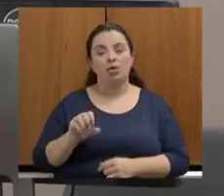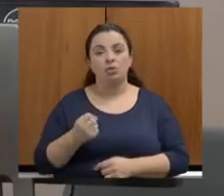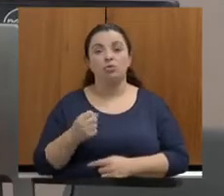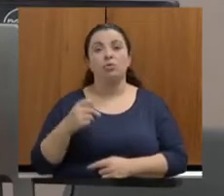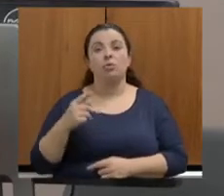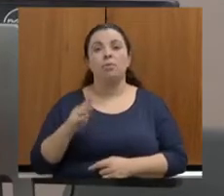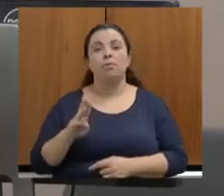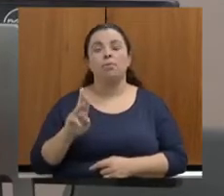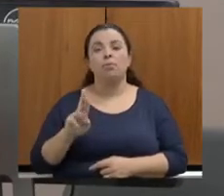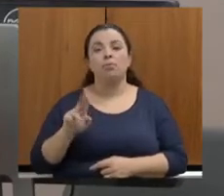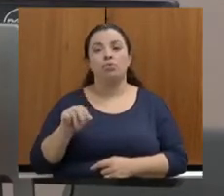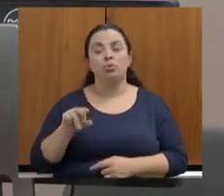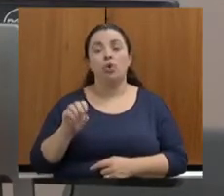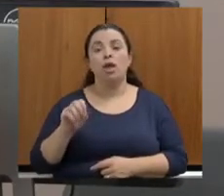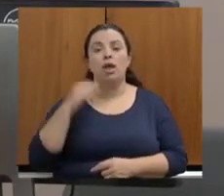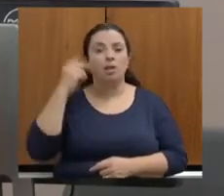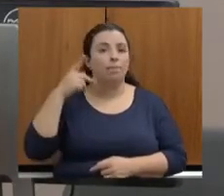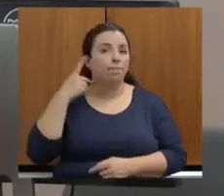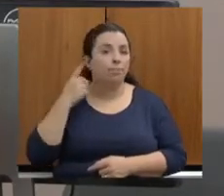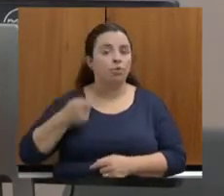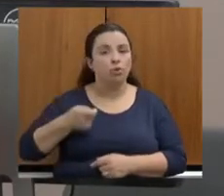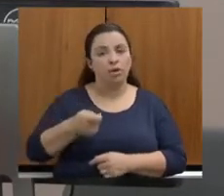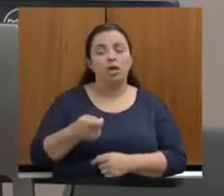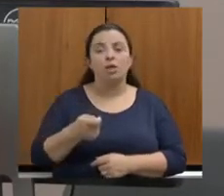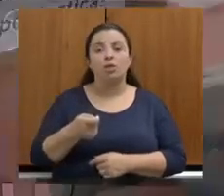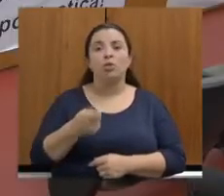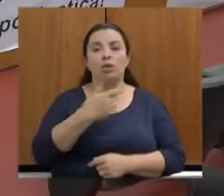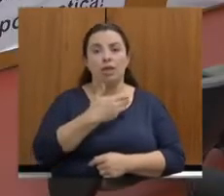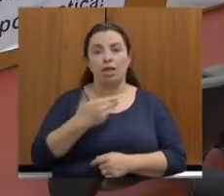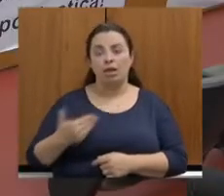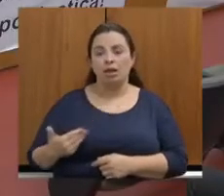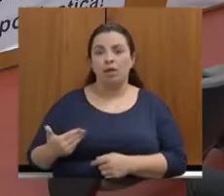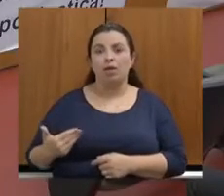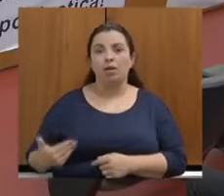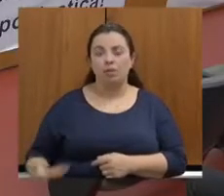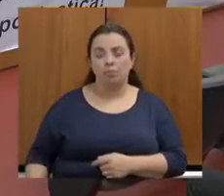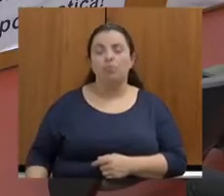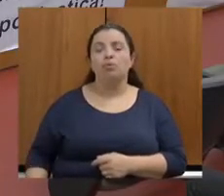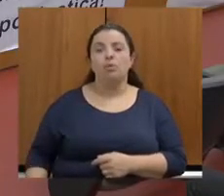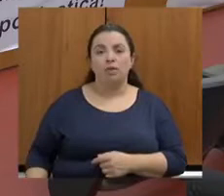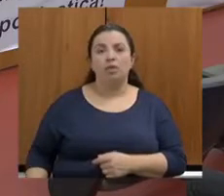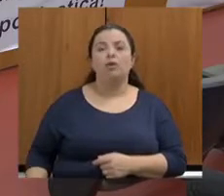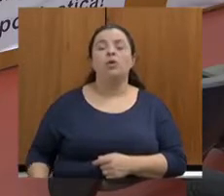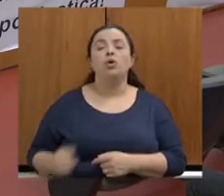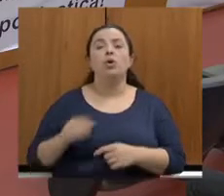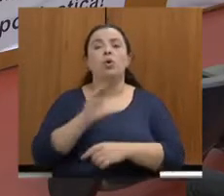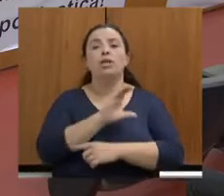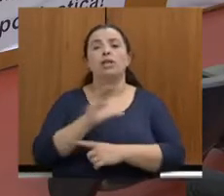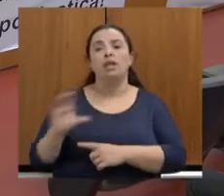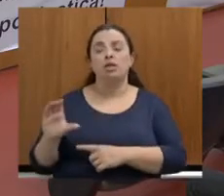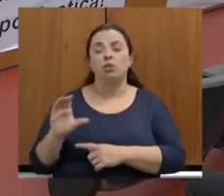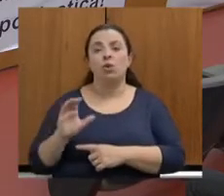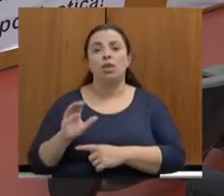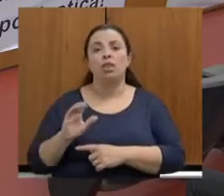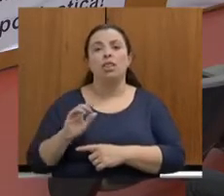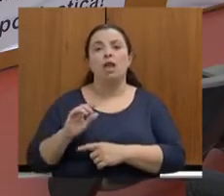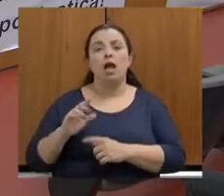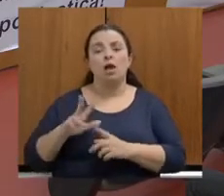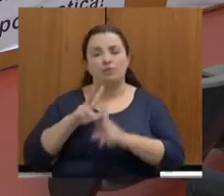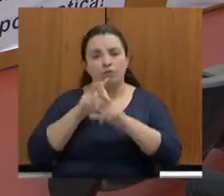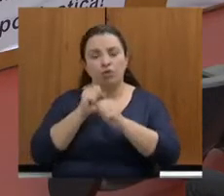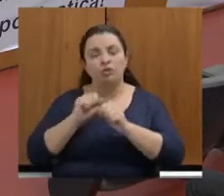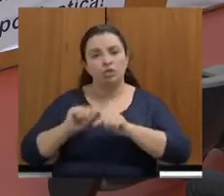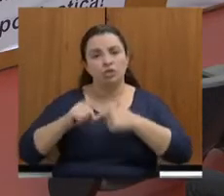Silva procurador da república coordenador da força-tarefa Rio Doce Brumadinho do Ministério Público Federal que